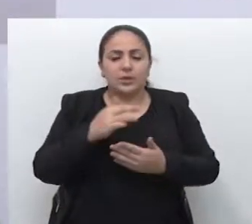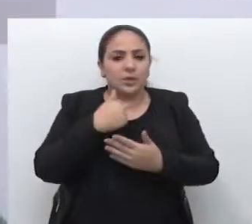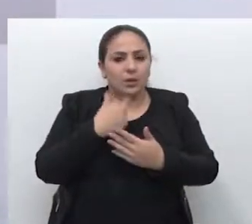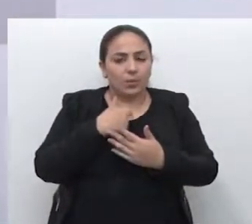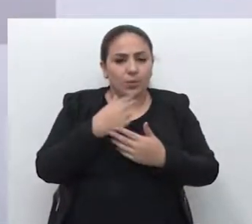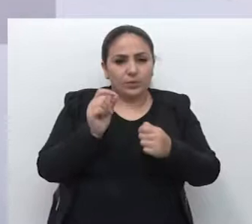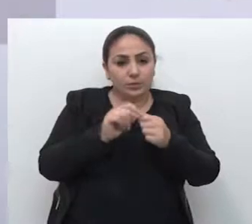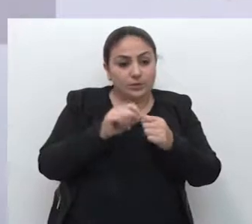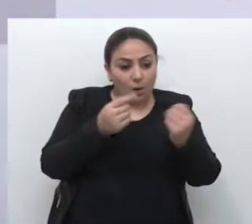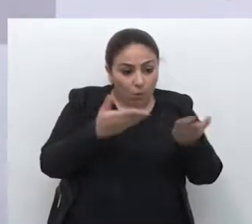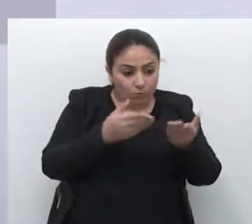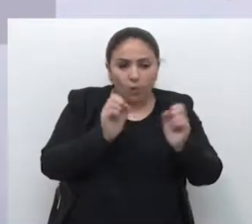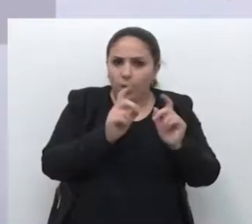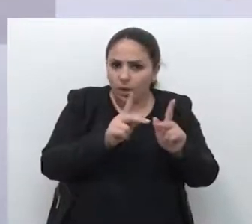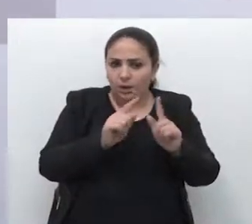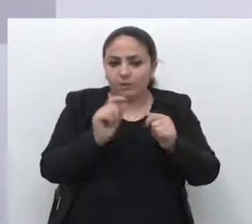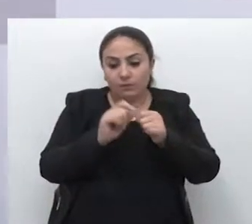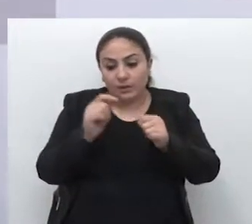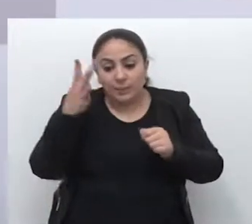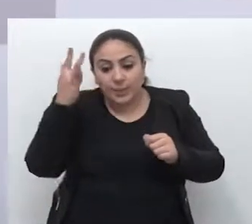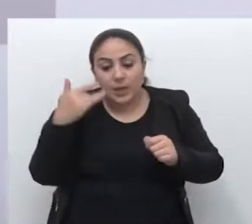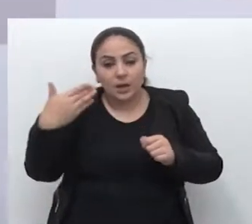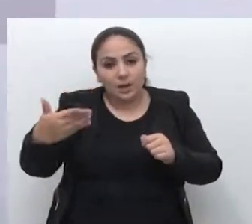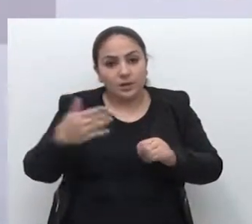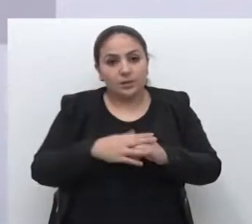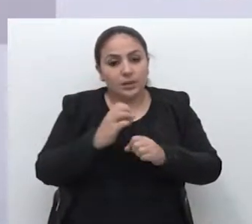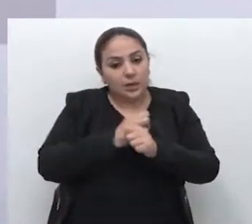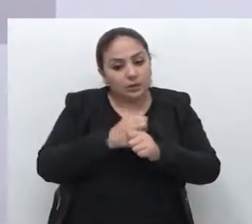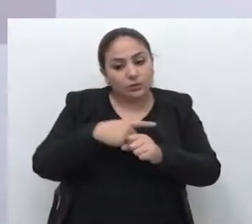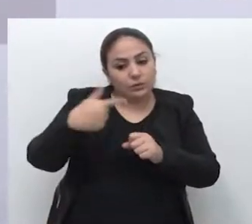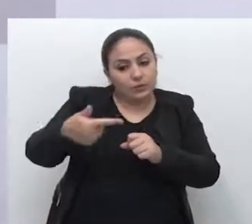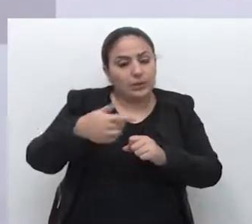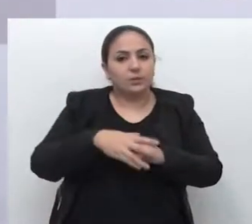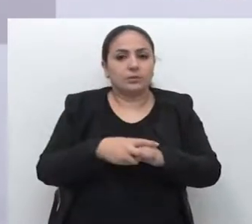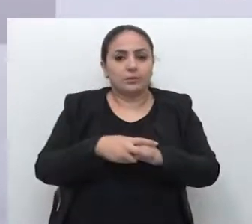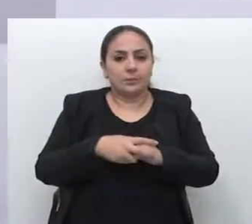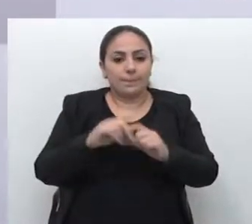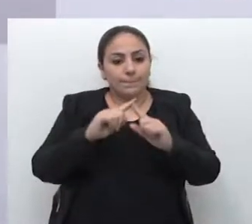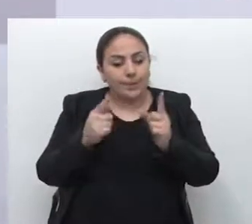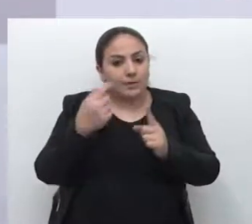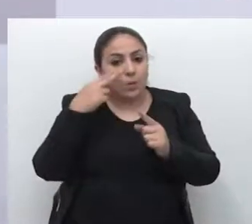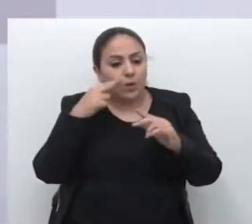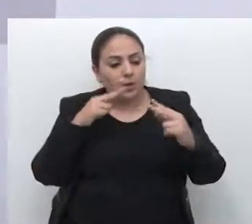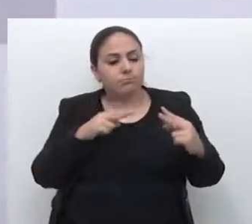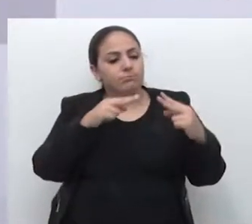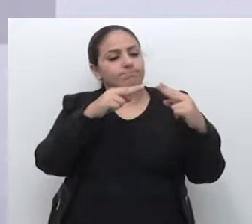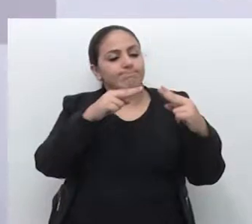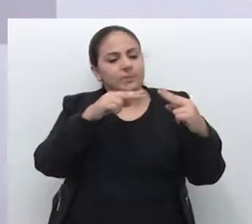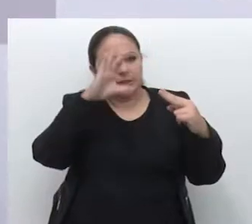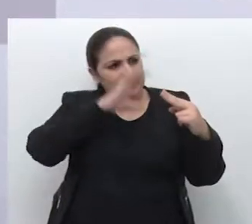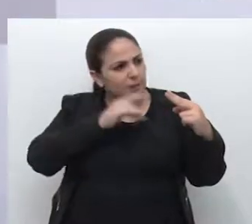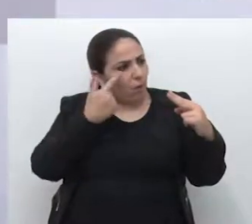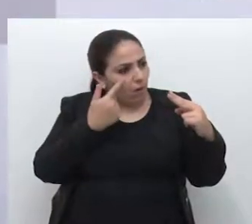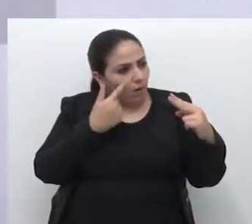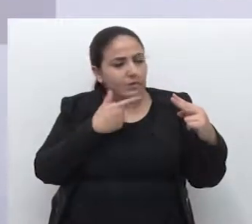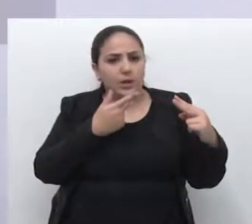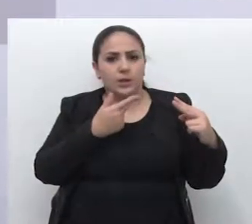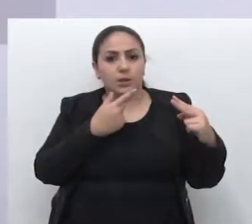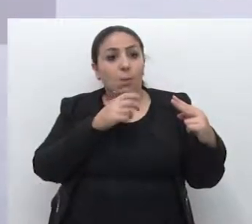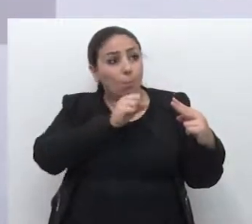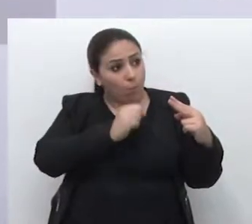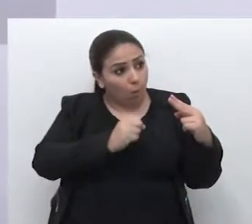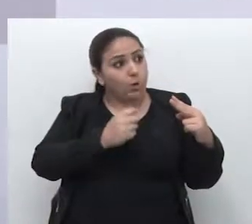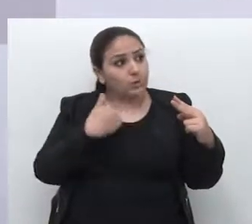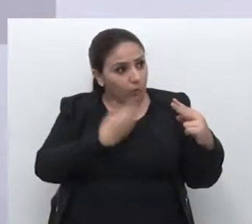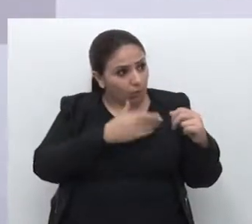planejamento. O que não dá para se fazer hoje, vamos fazer amanhã, vamos fazer o ano que vem, vamos fazer no outro ano. Mas olhando olho no olho do cidadão e dizendo o